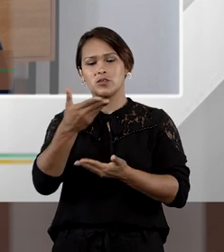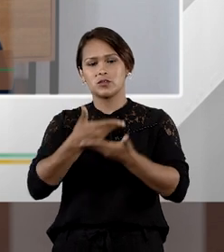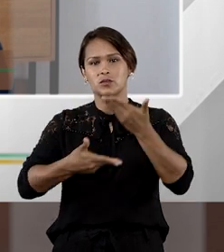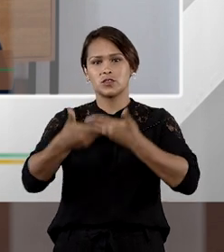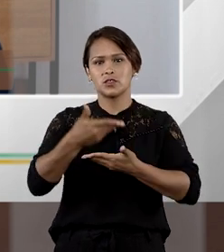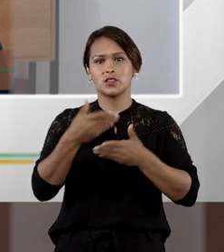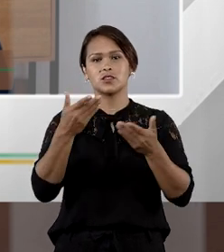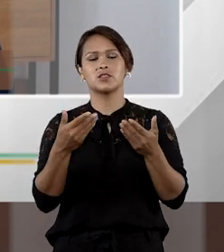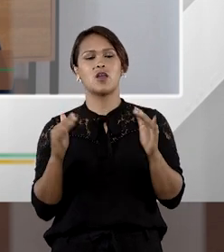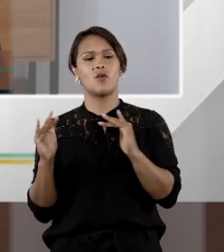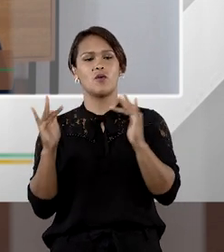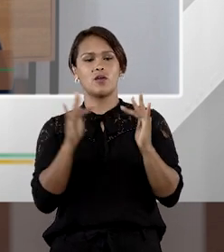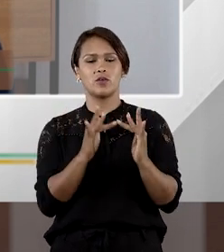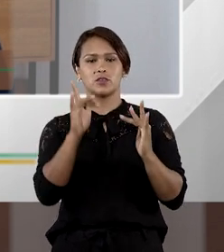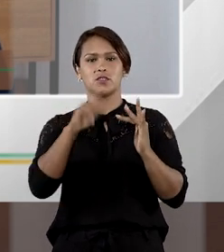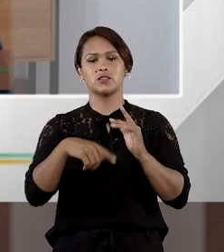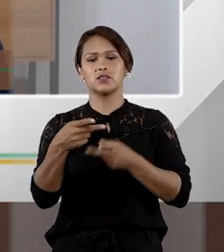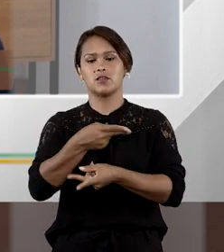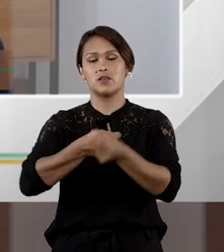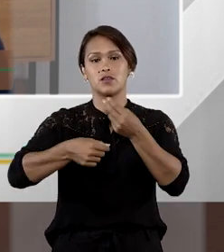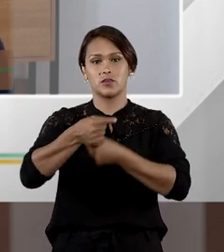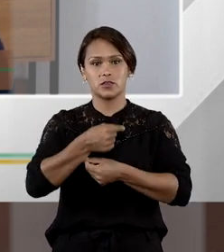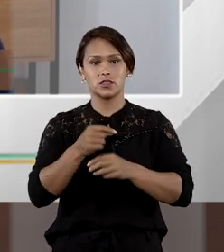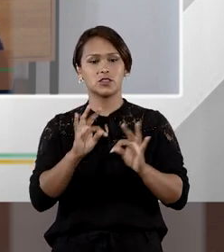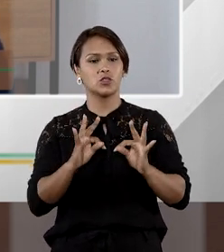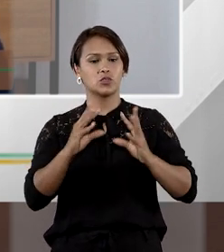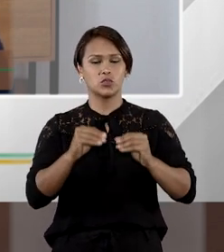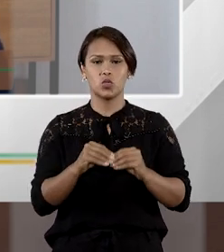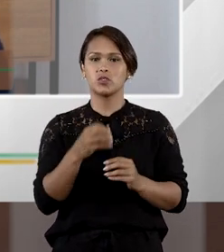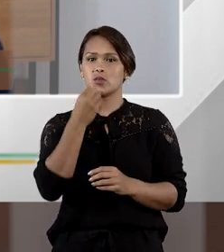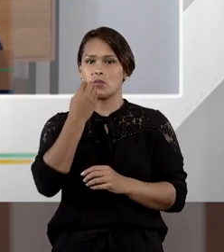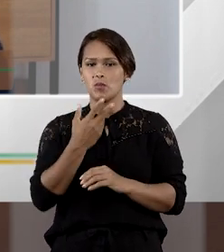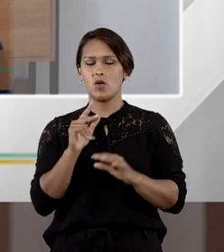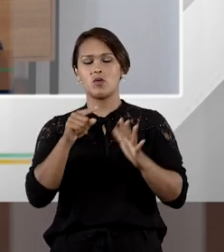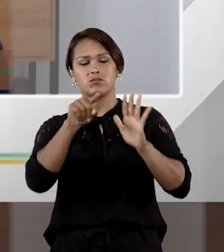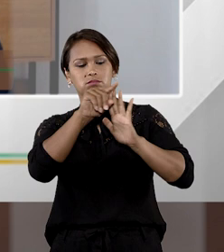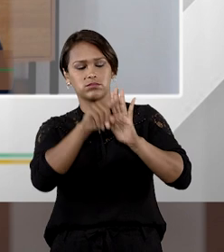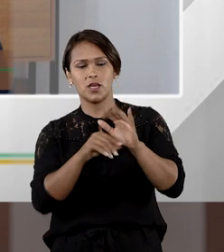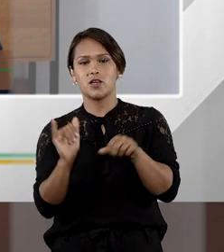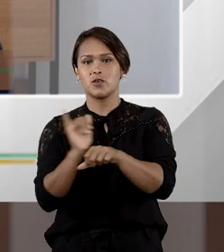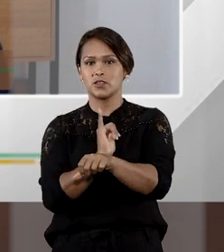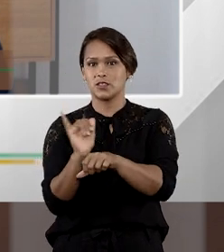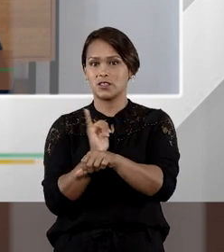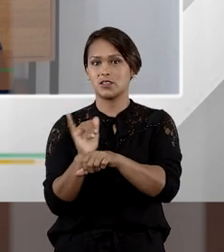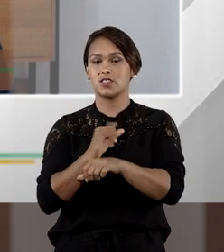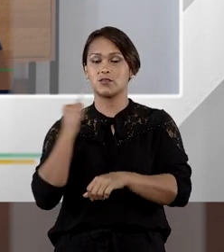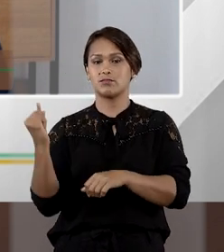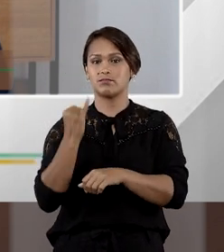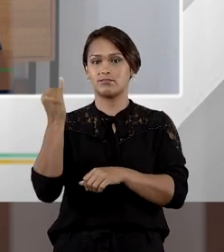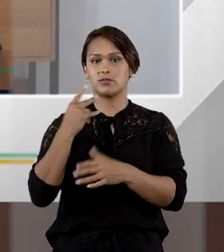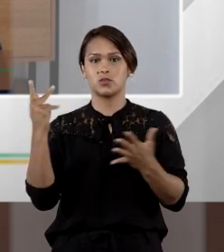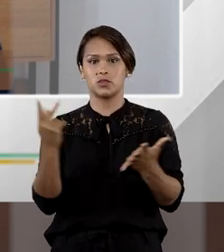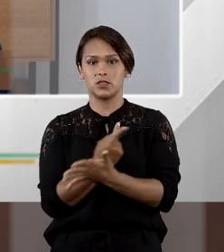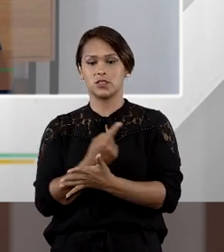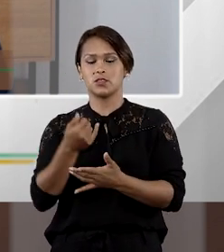mediação, a conciliação, a negociação, são ferramentas fundamentais e importantes para